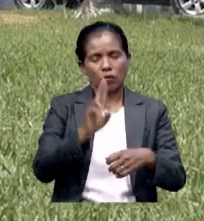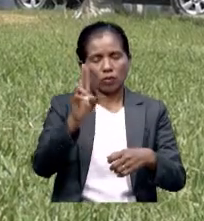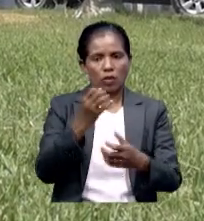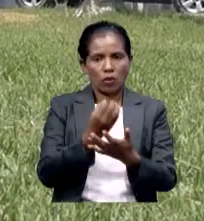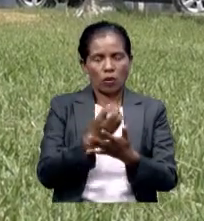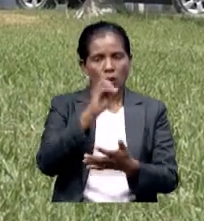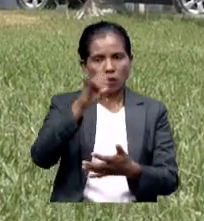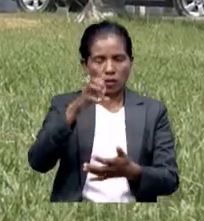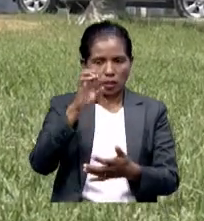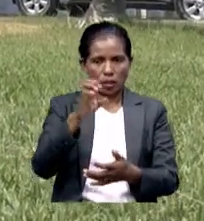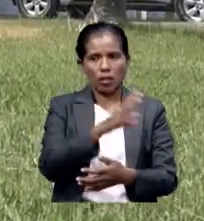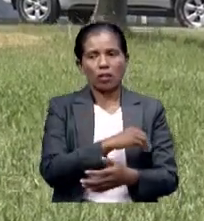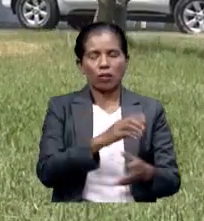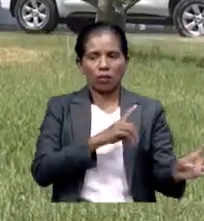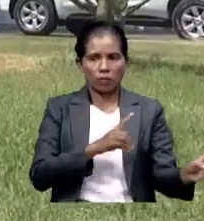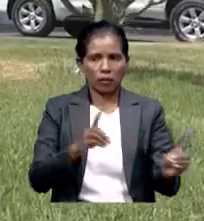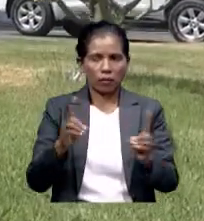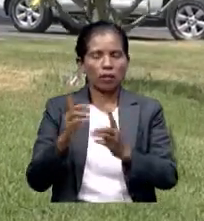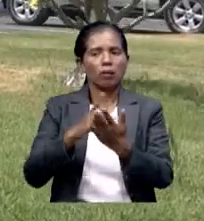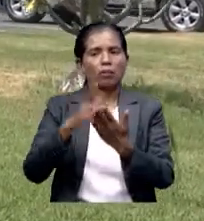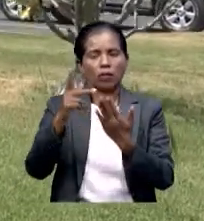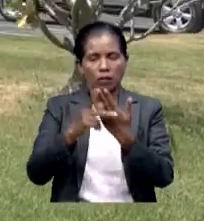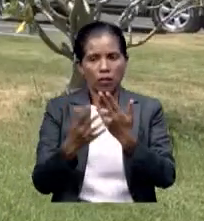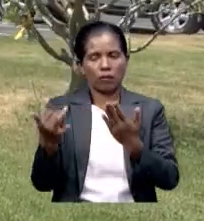orçamento zera l'estado no implementação programa